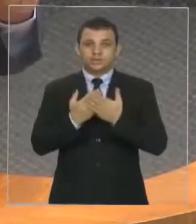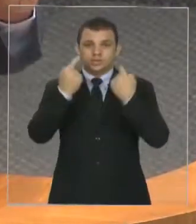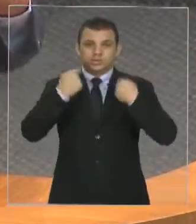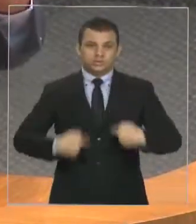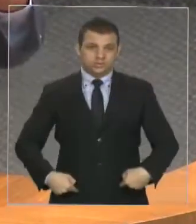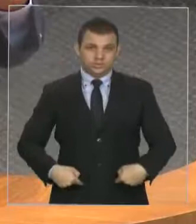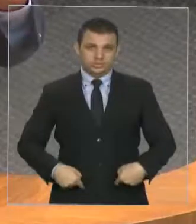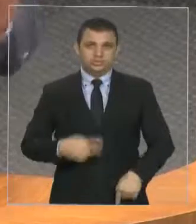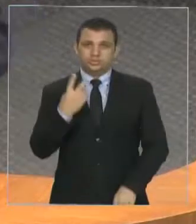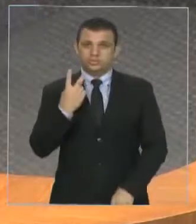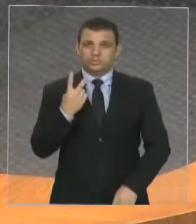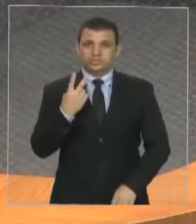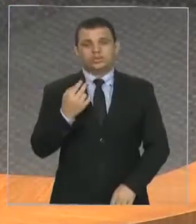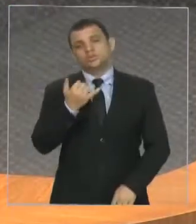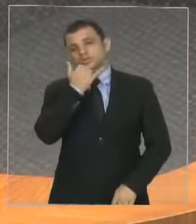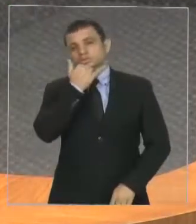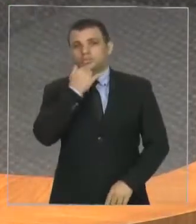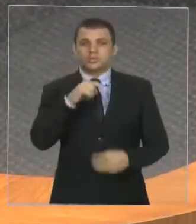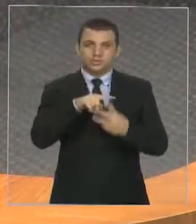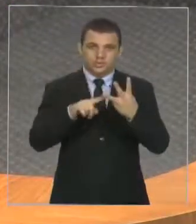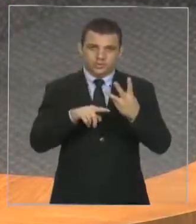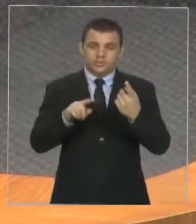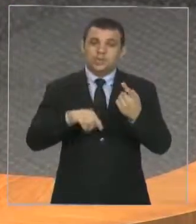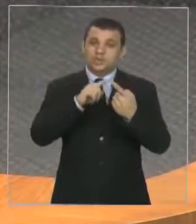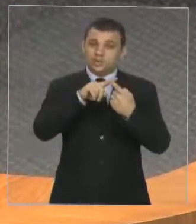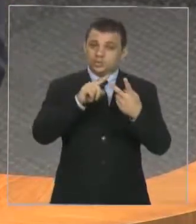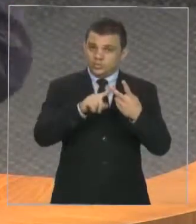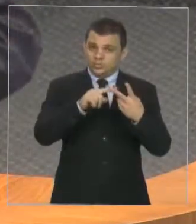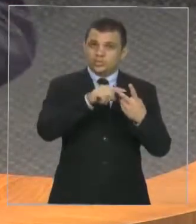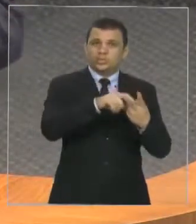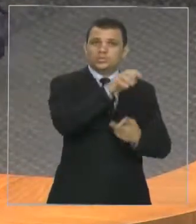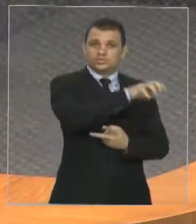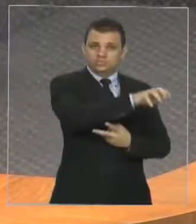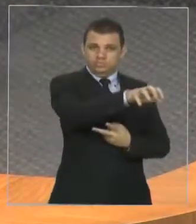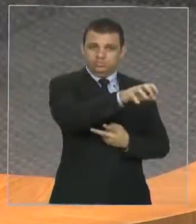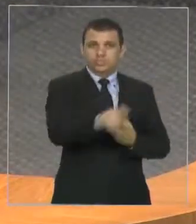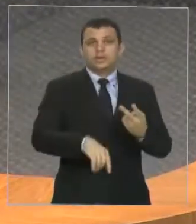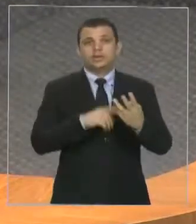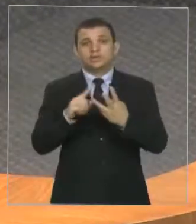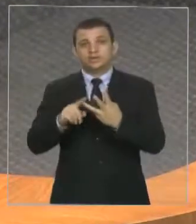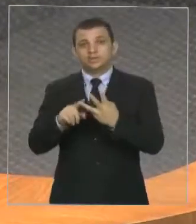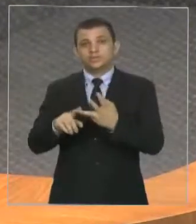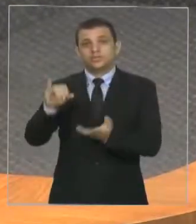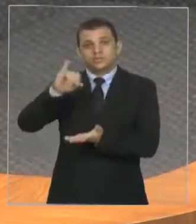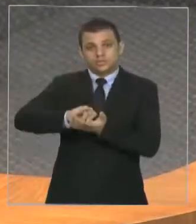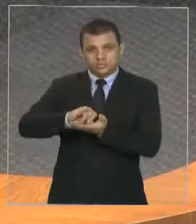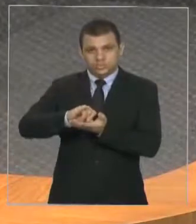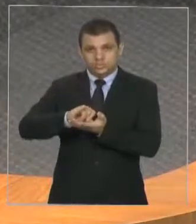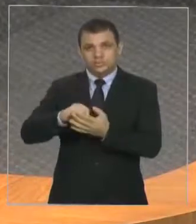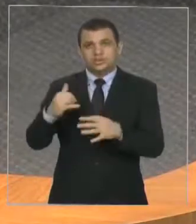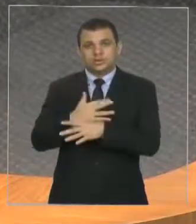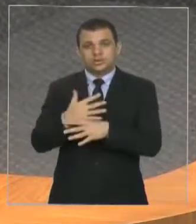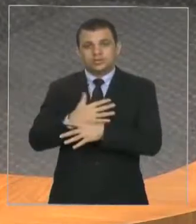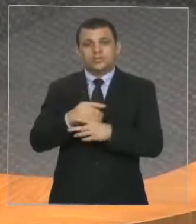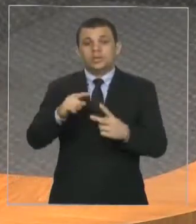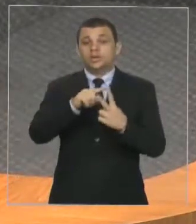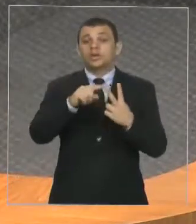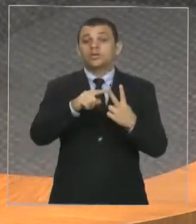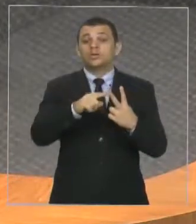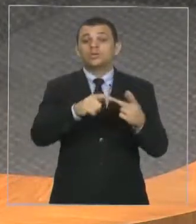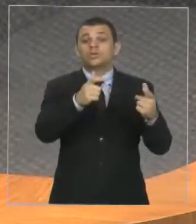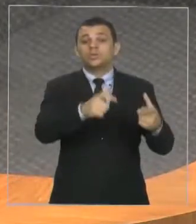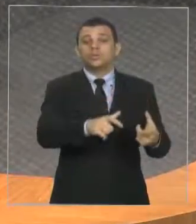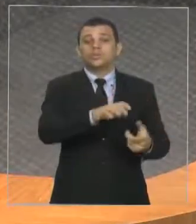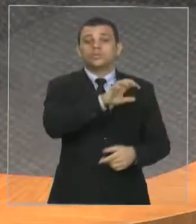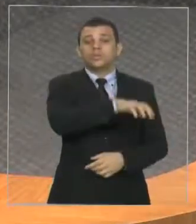escolas dignas, duas em povoados e uma na sede do município. Duas no povoado, duas